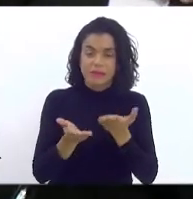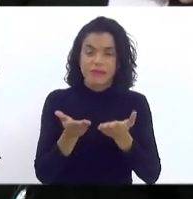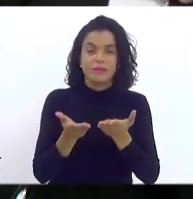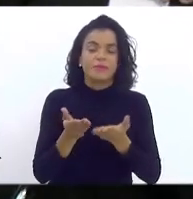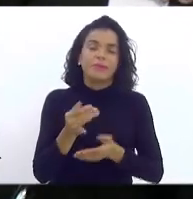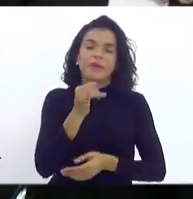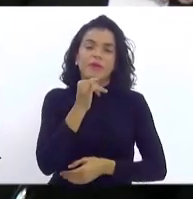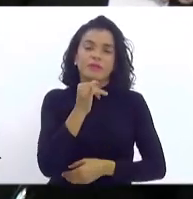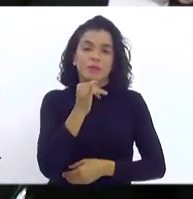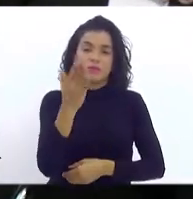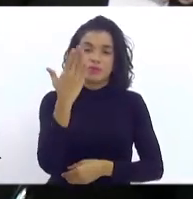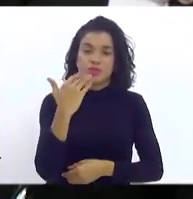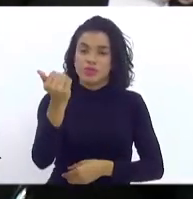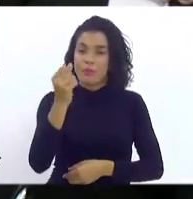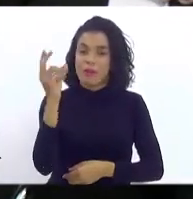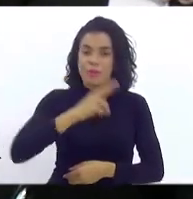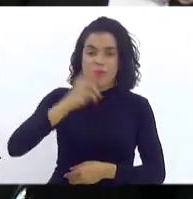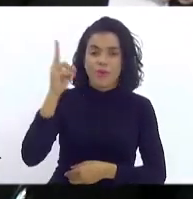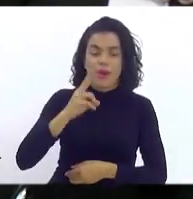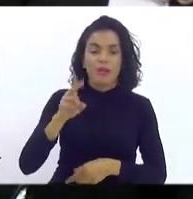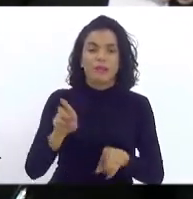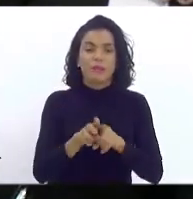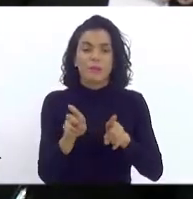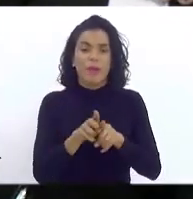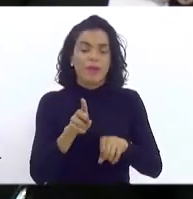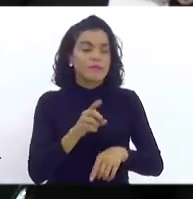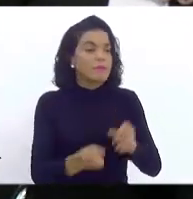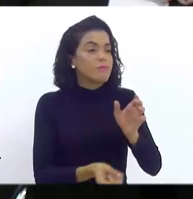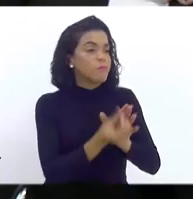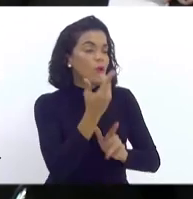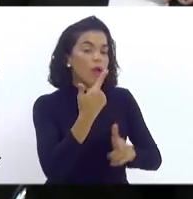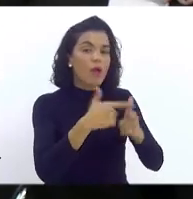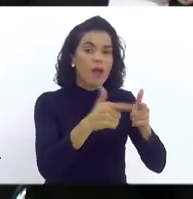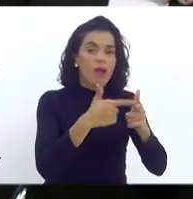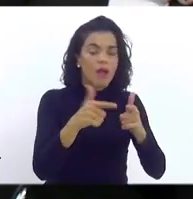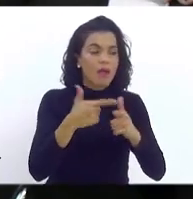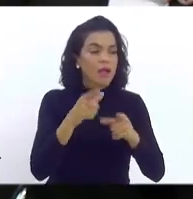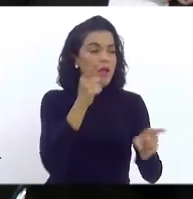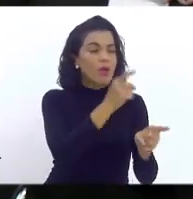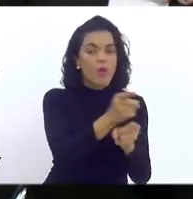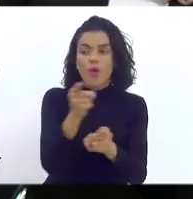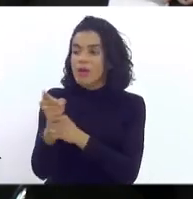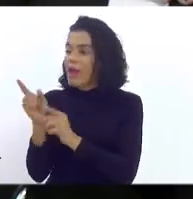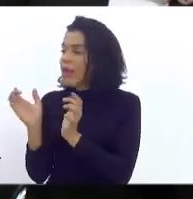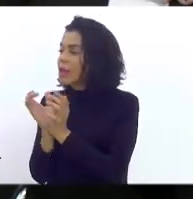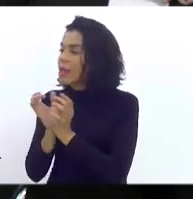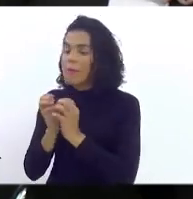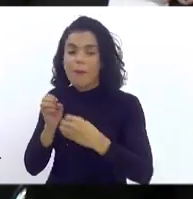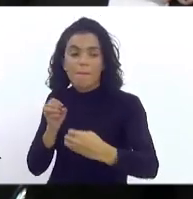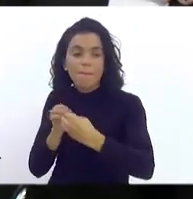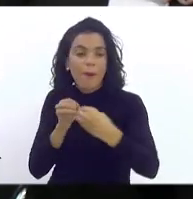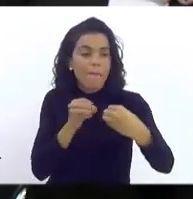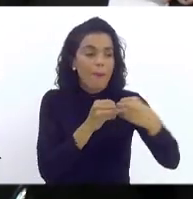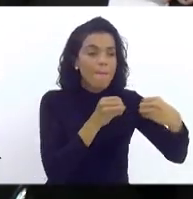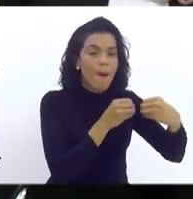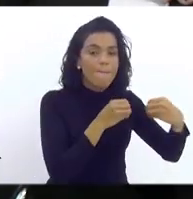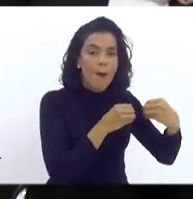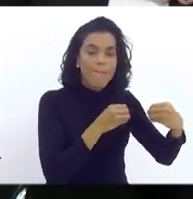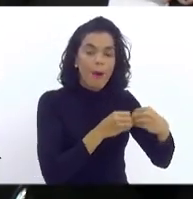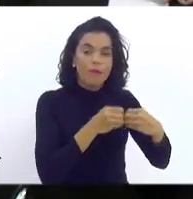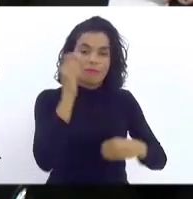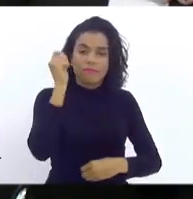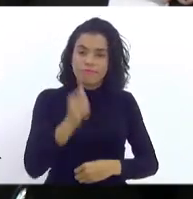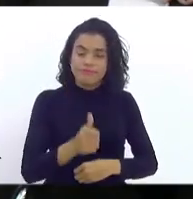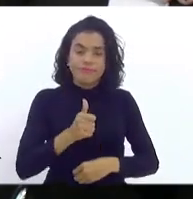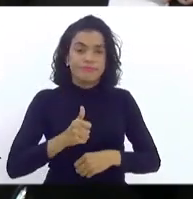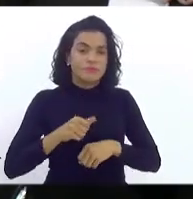em caso de uma chamada de emergência, em caso de uma intercorrência em rede, a gente possa localizar a melhor equipe mais próxima ao local e poder